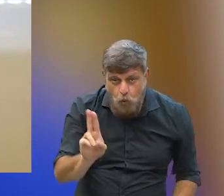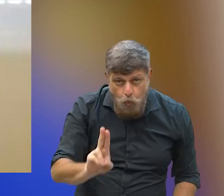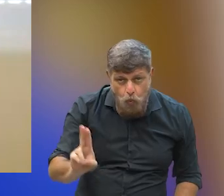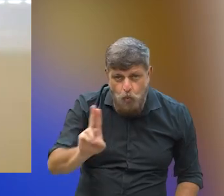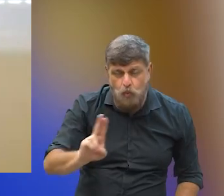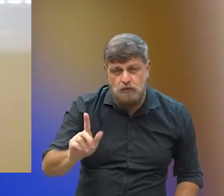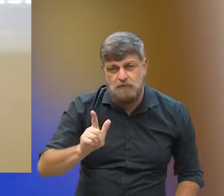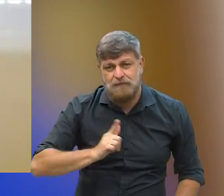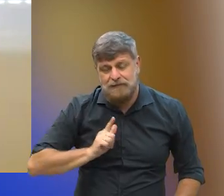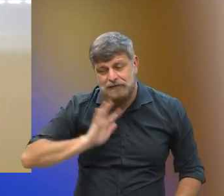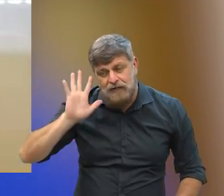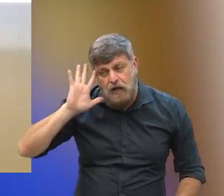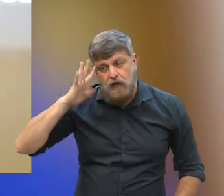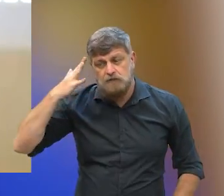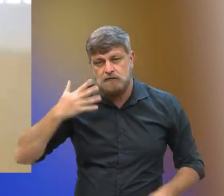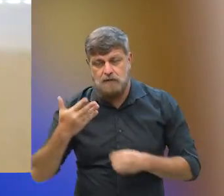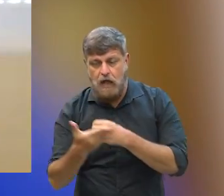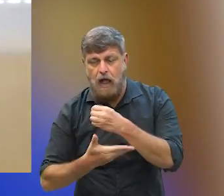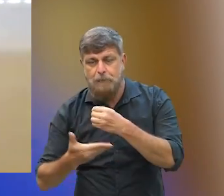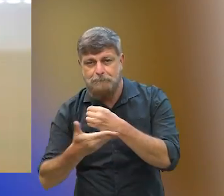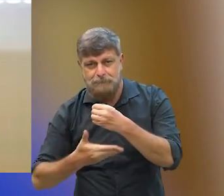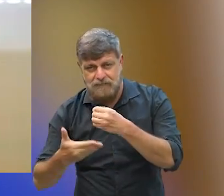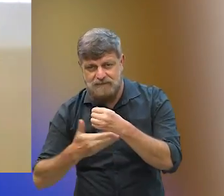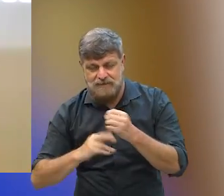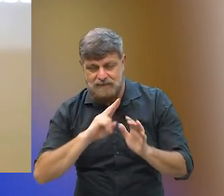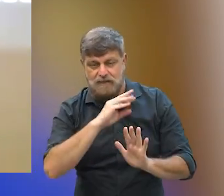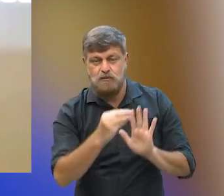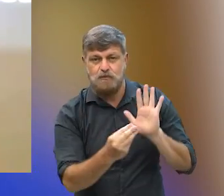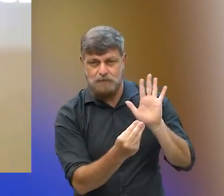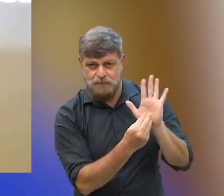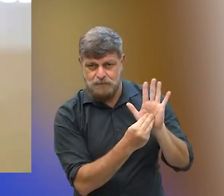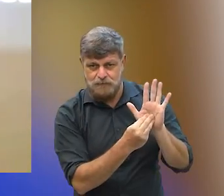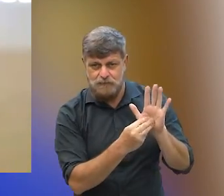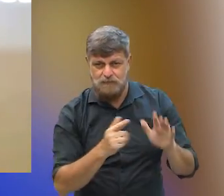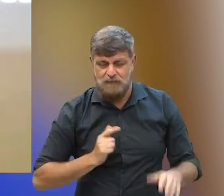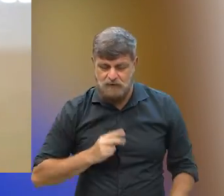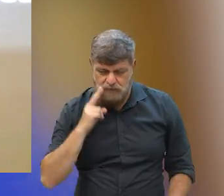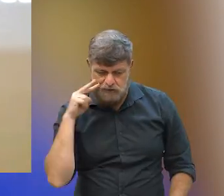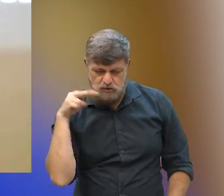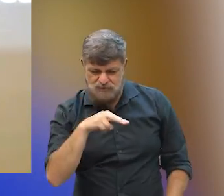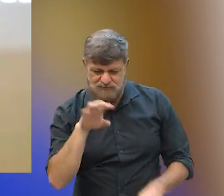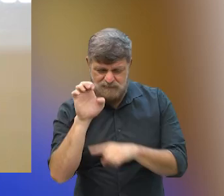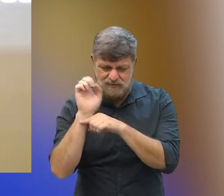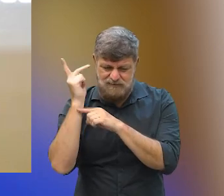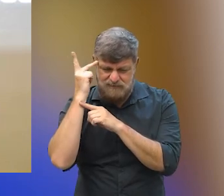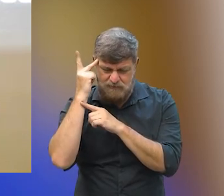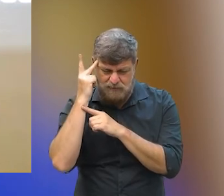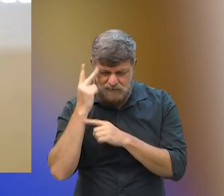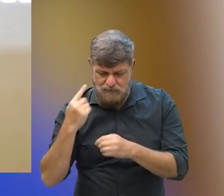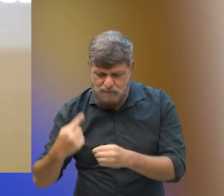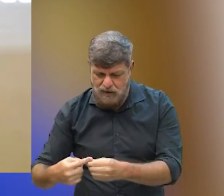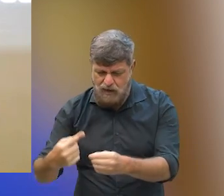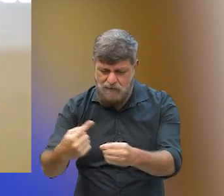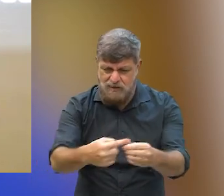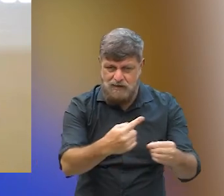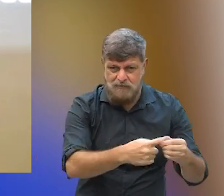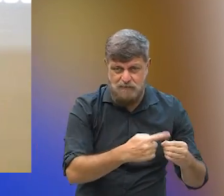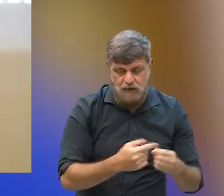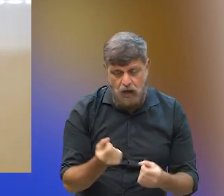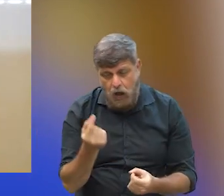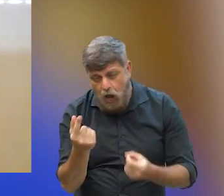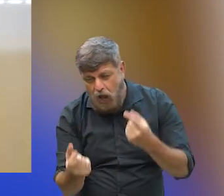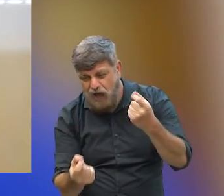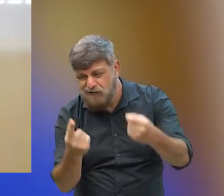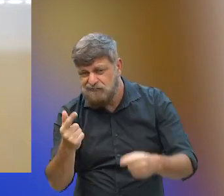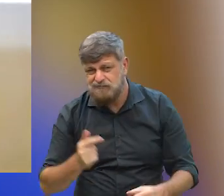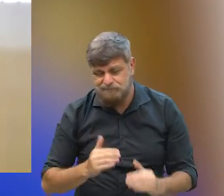se adotar soluções baseadas em ecossistemas. Apesar de a gente olhar, às vezes, o mapa de São Paulo e ver muitos municípios numa situação